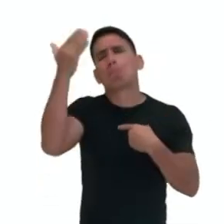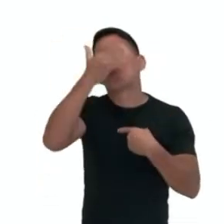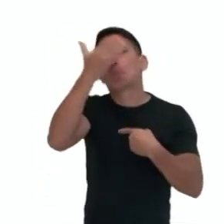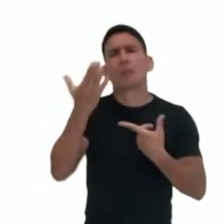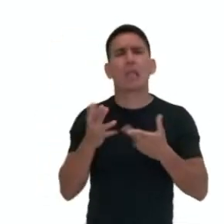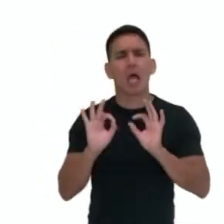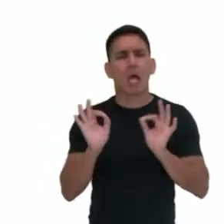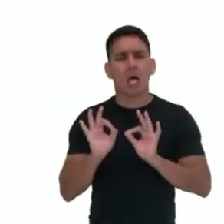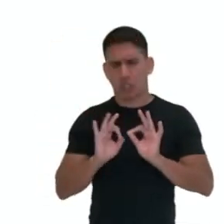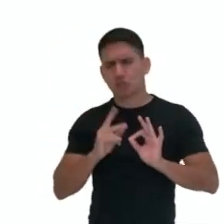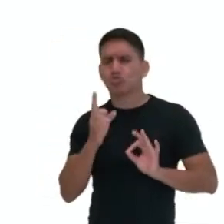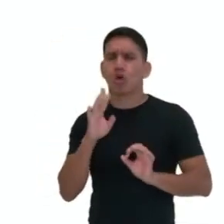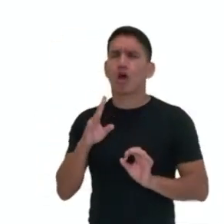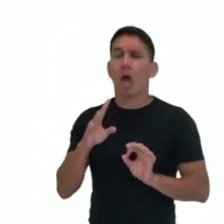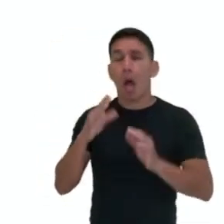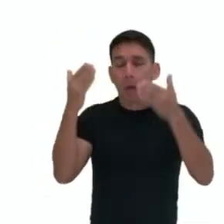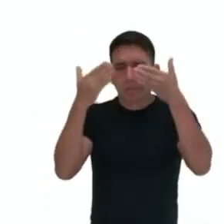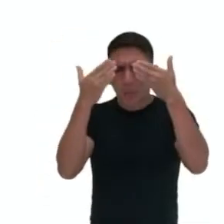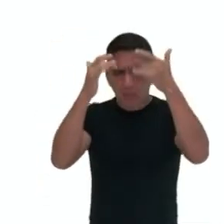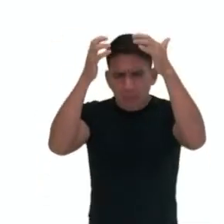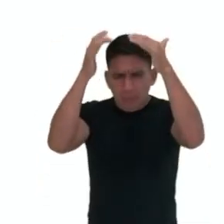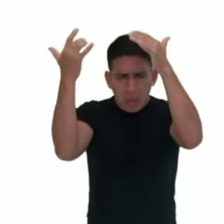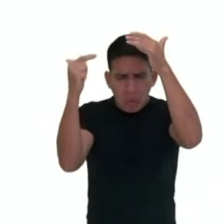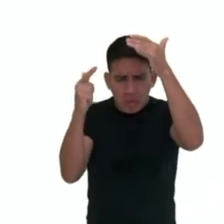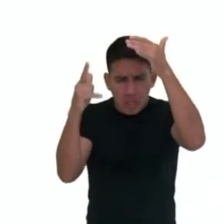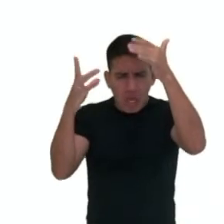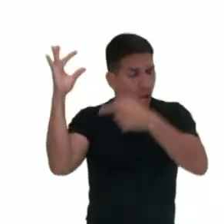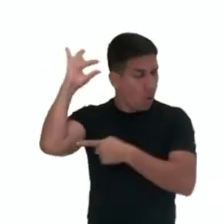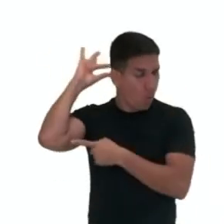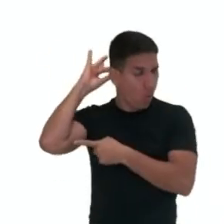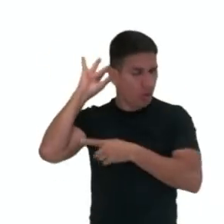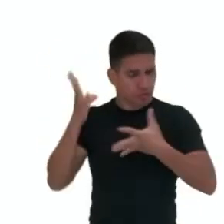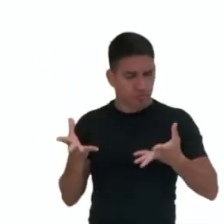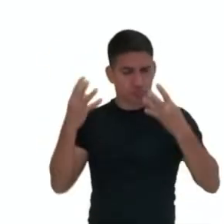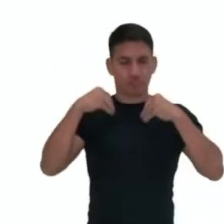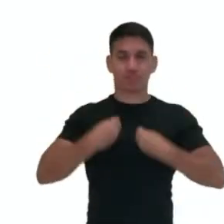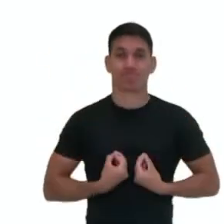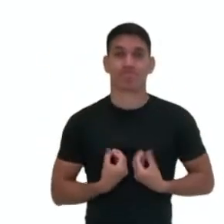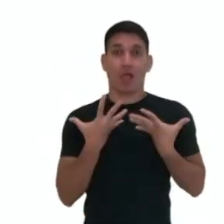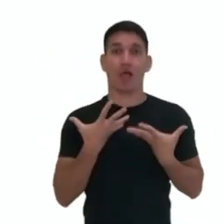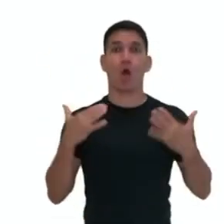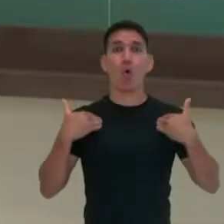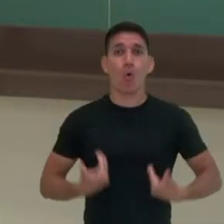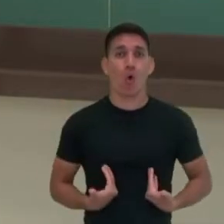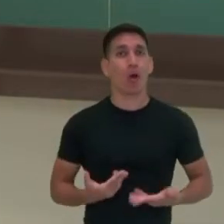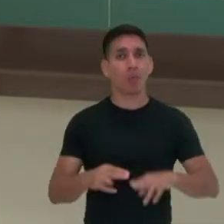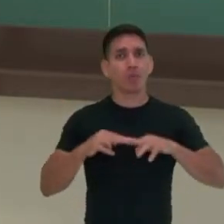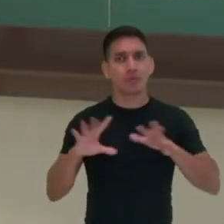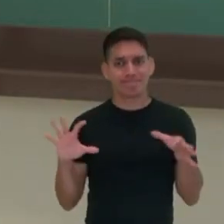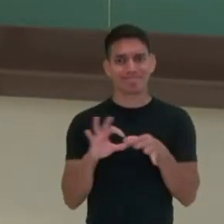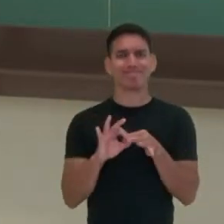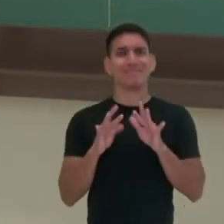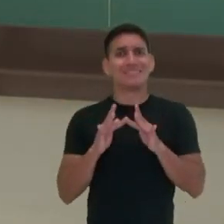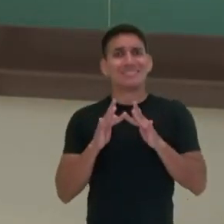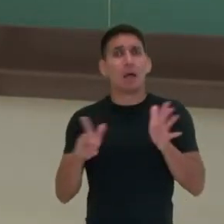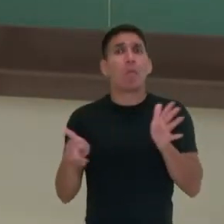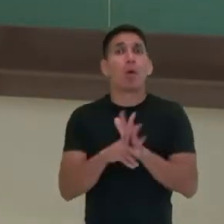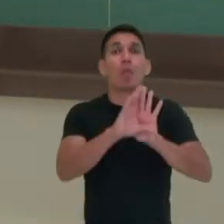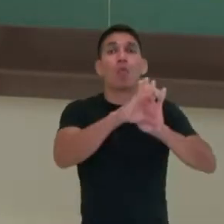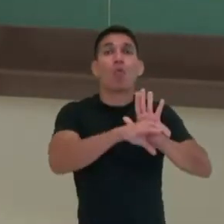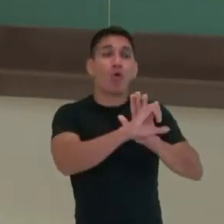e inconsciente que se manifesta no nosso corpo. Olha aí, então, como está atrelado ao próprio conceito